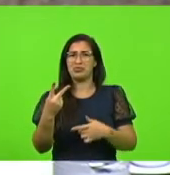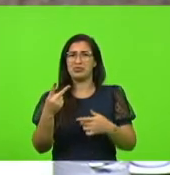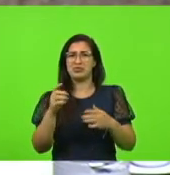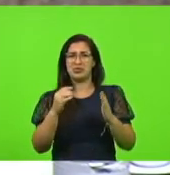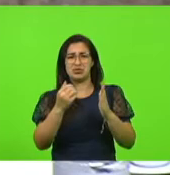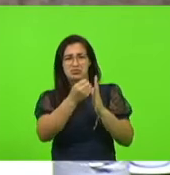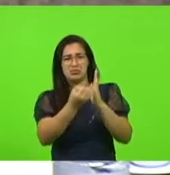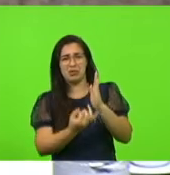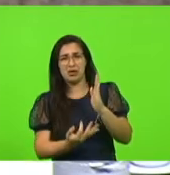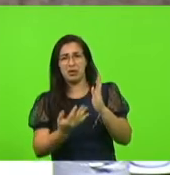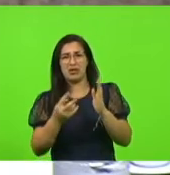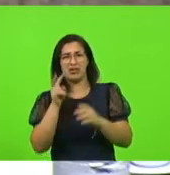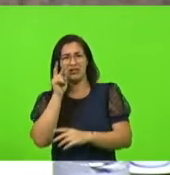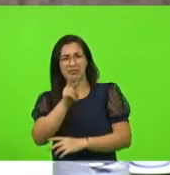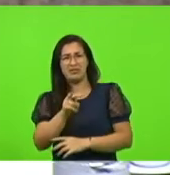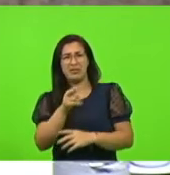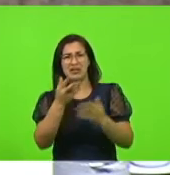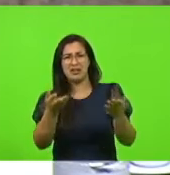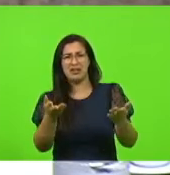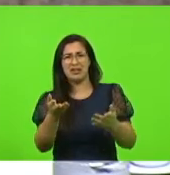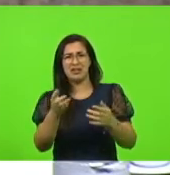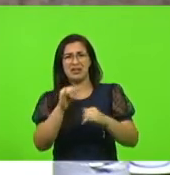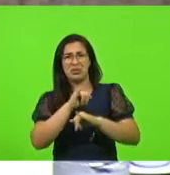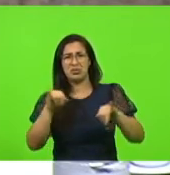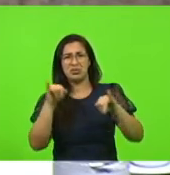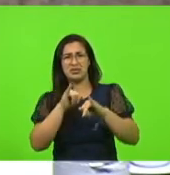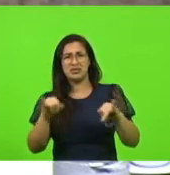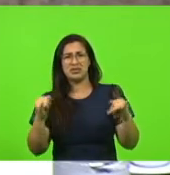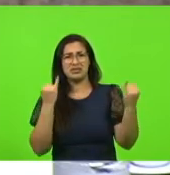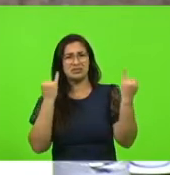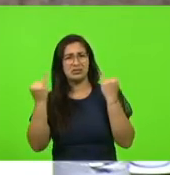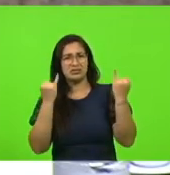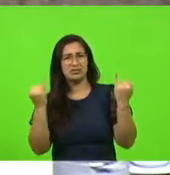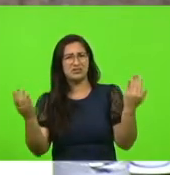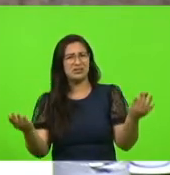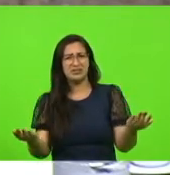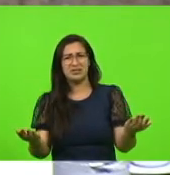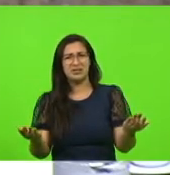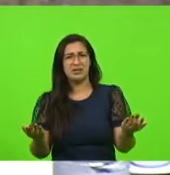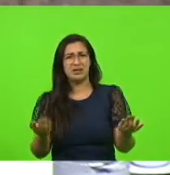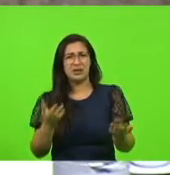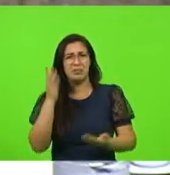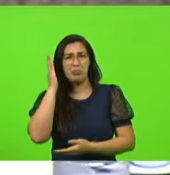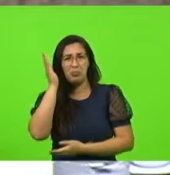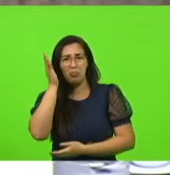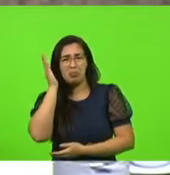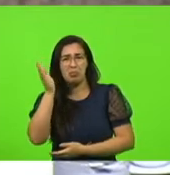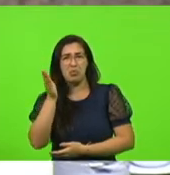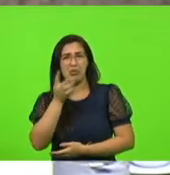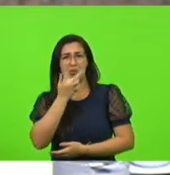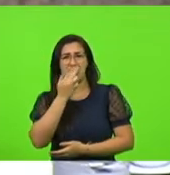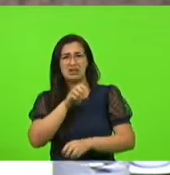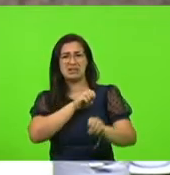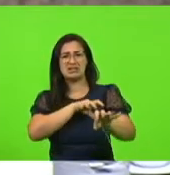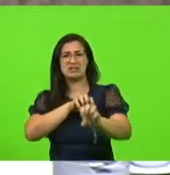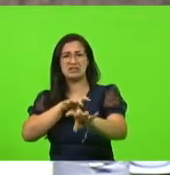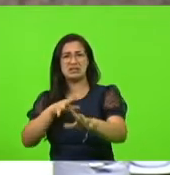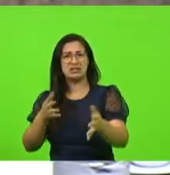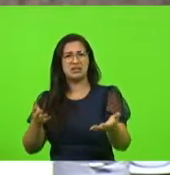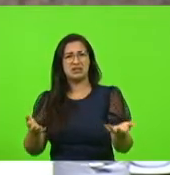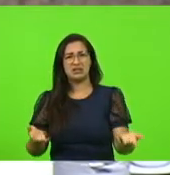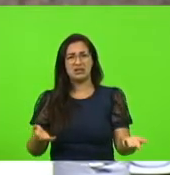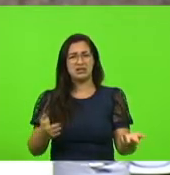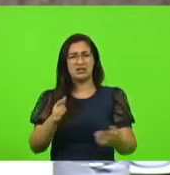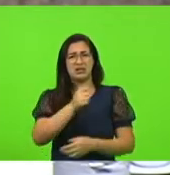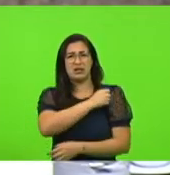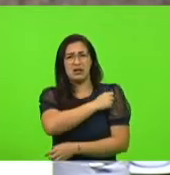de situação dentro de sala de aula. Essa idiotização, essa burrologia sendo ensinada para os alunos